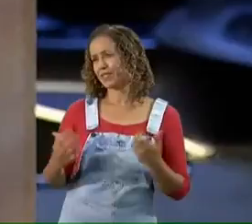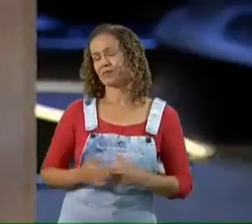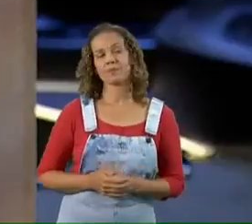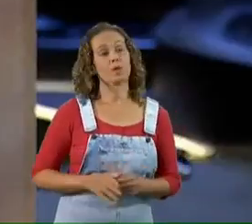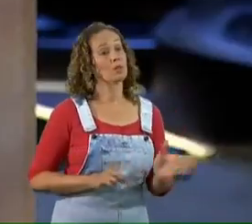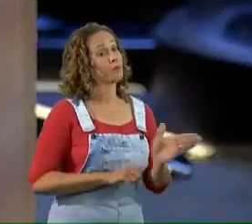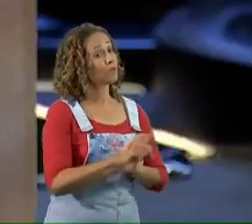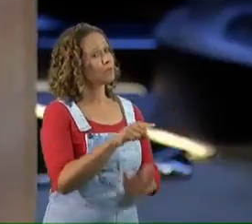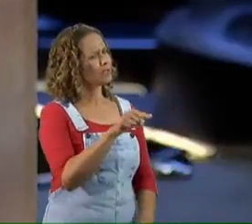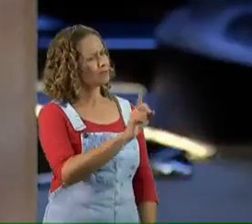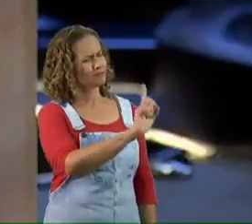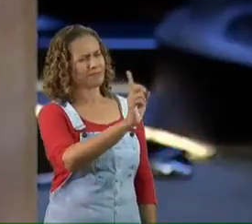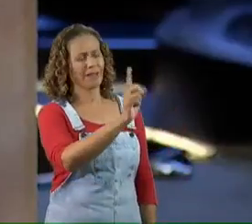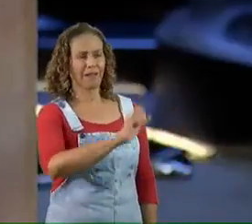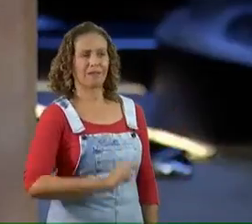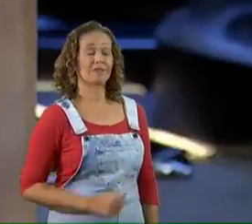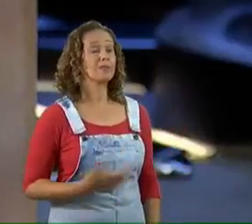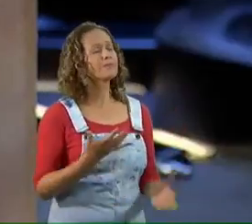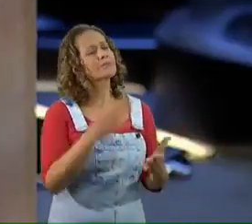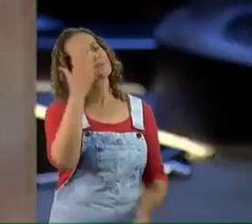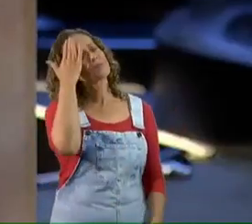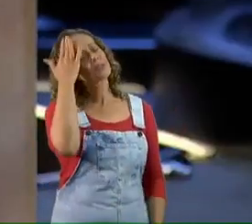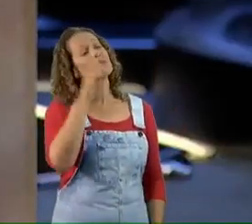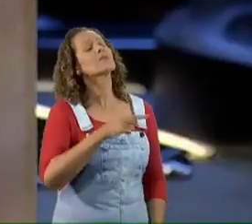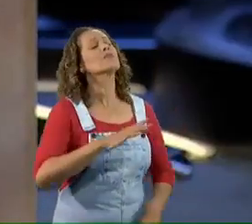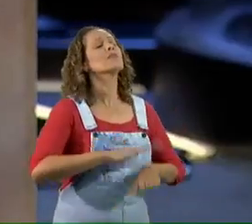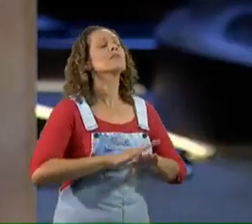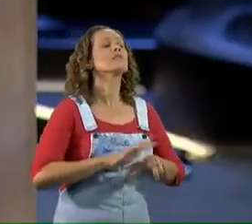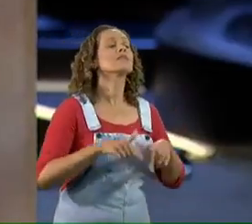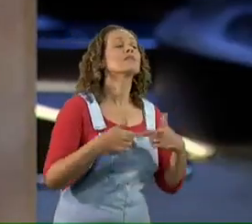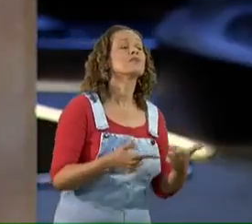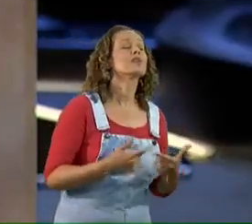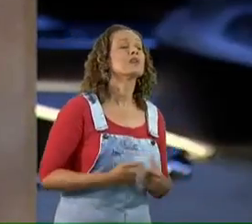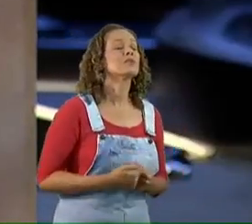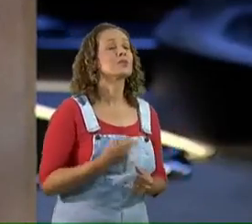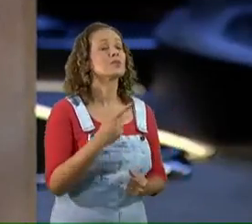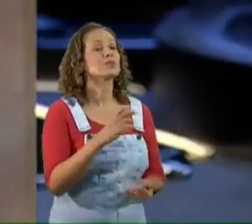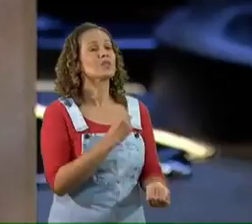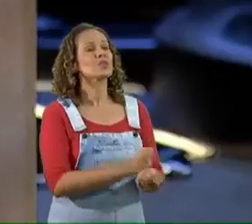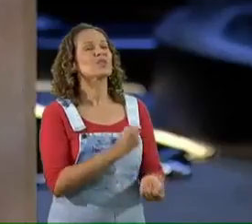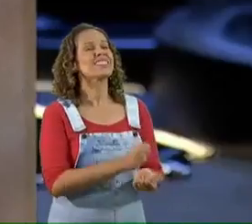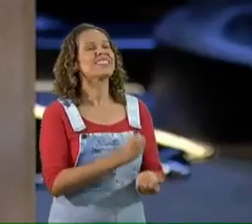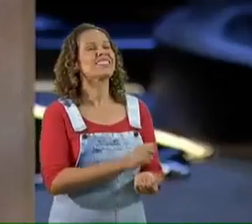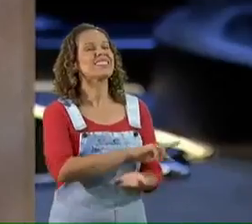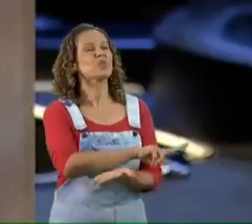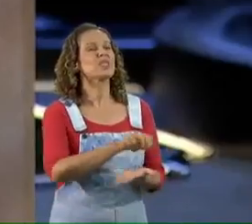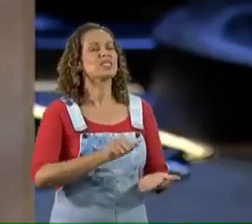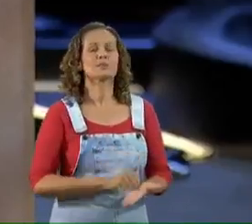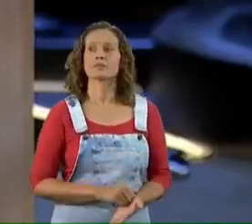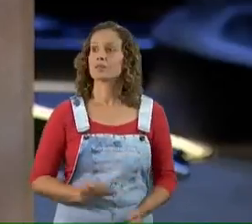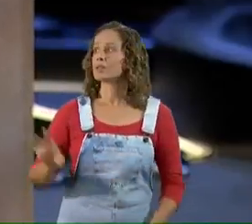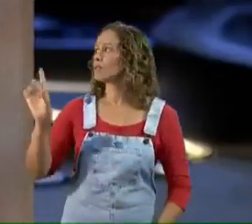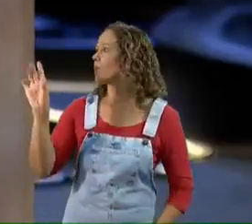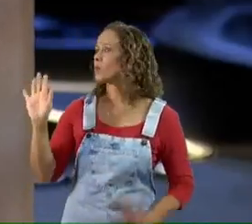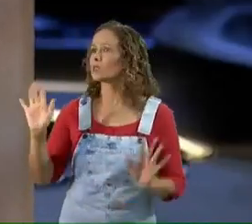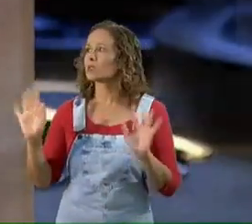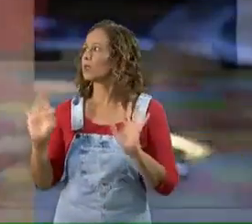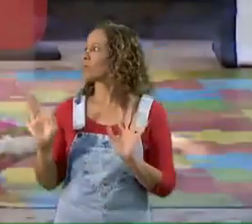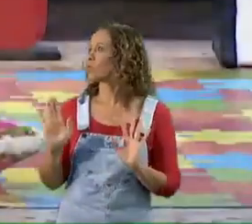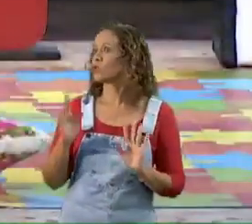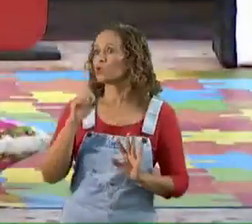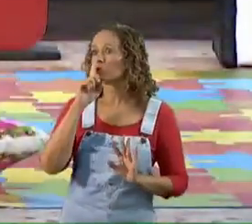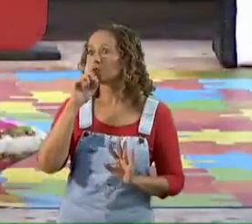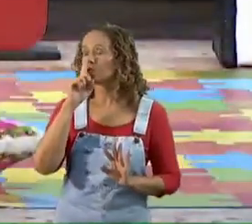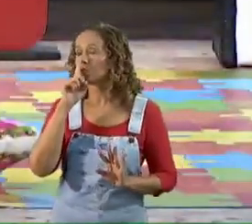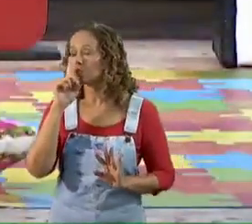perguntei. Eu quero saber, por exemplo, o que você tem feito com aquele seu vício... Deus, não fale isso alto. Meu pai está